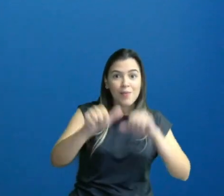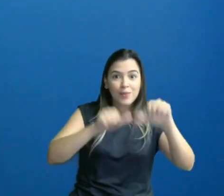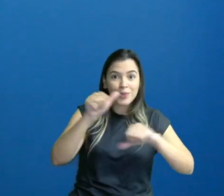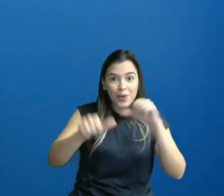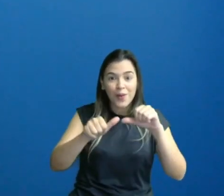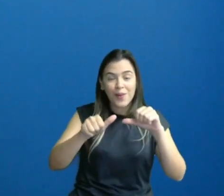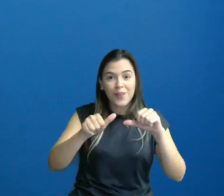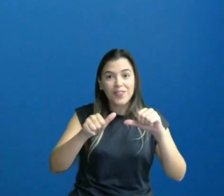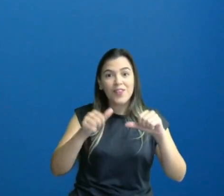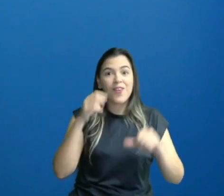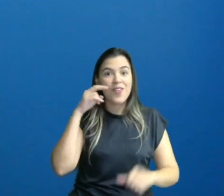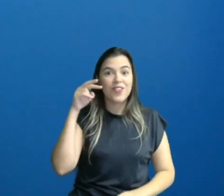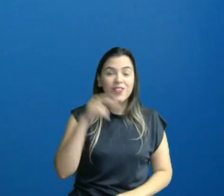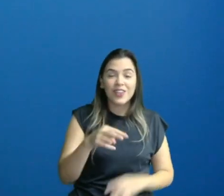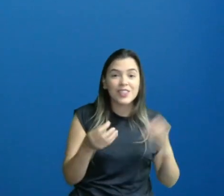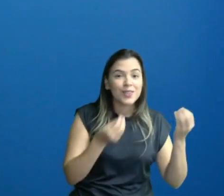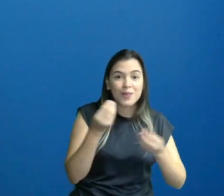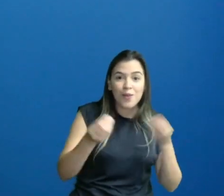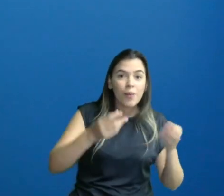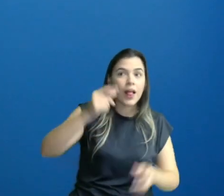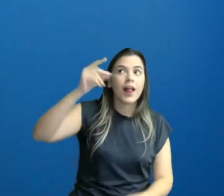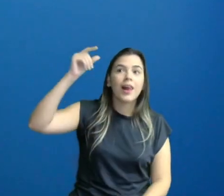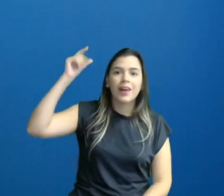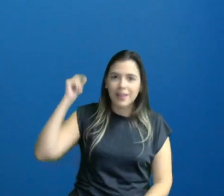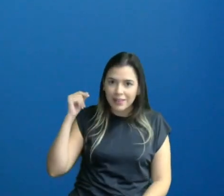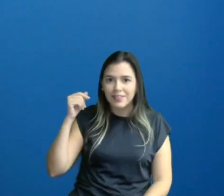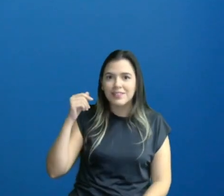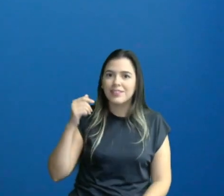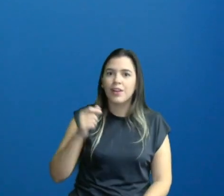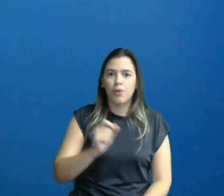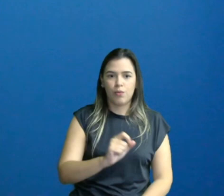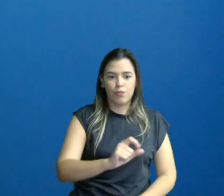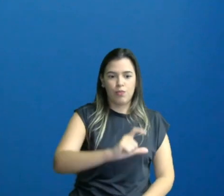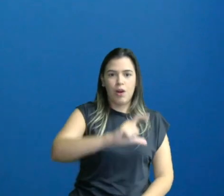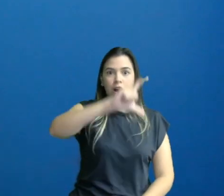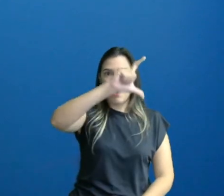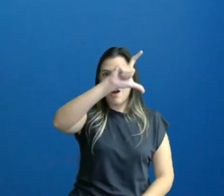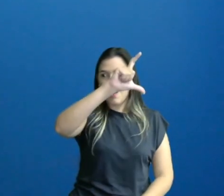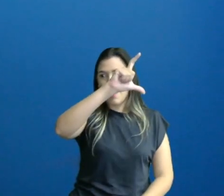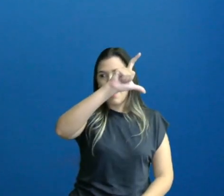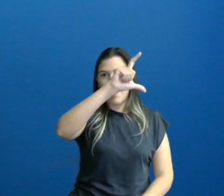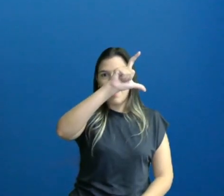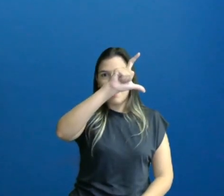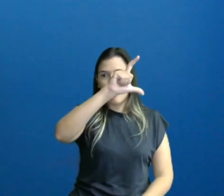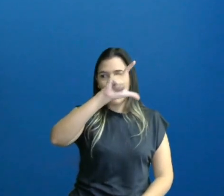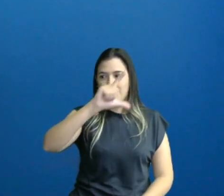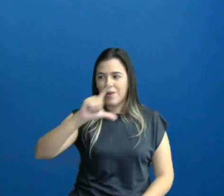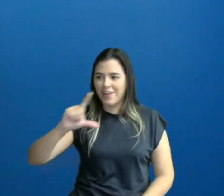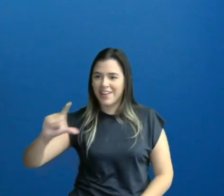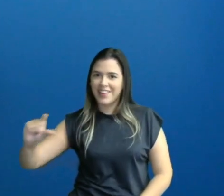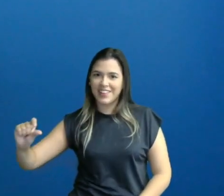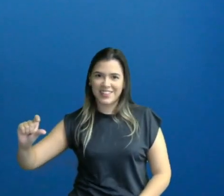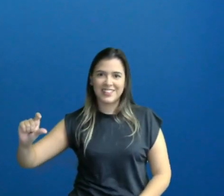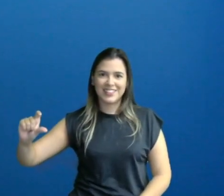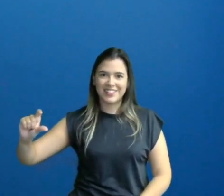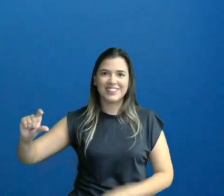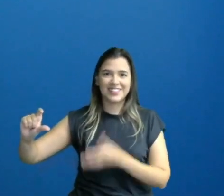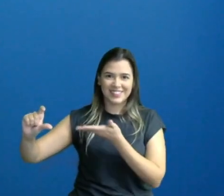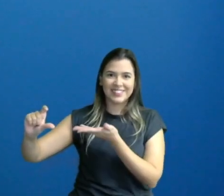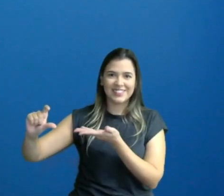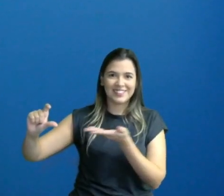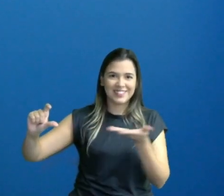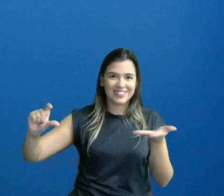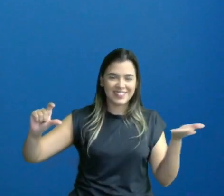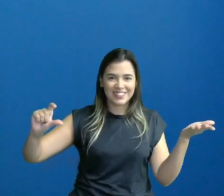olha como era o celular antigamente Olha o tamanho desse e salvar para esse aqui